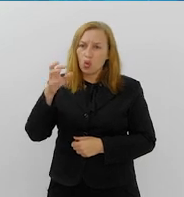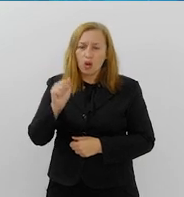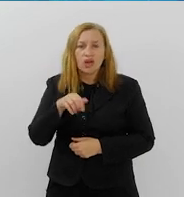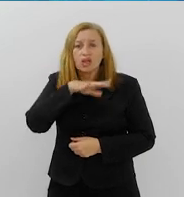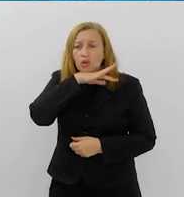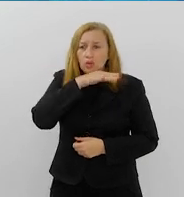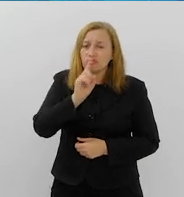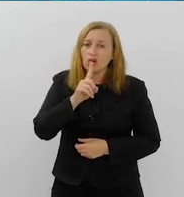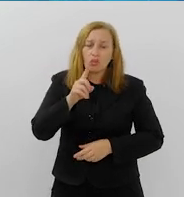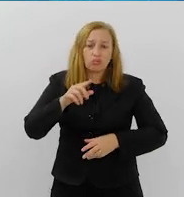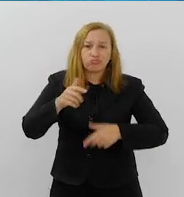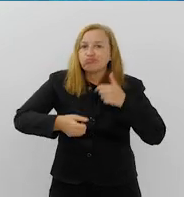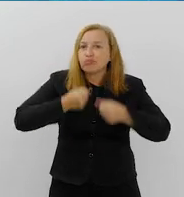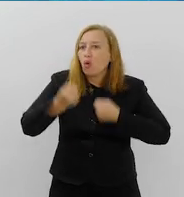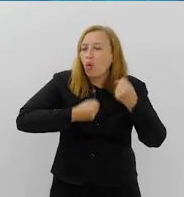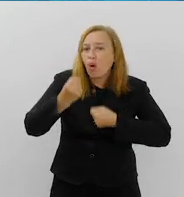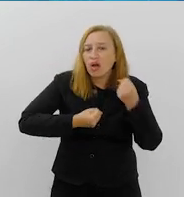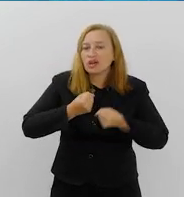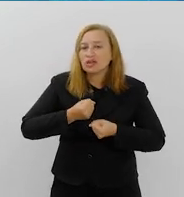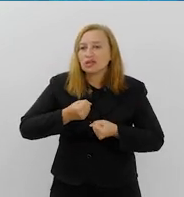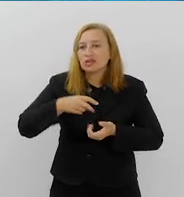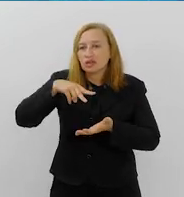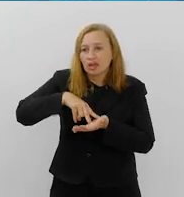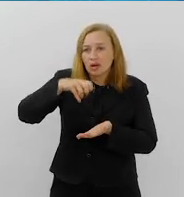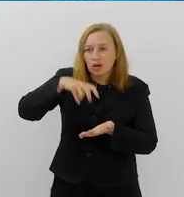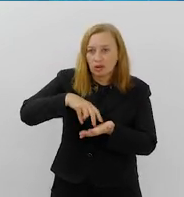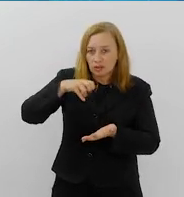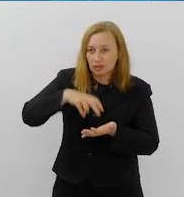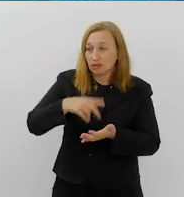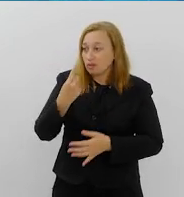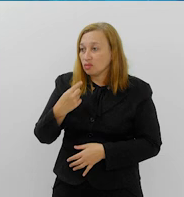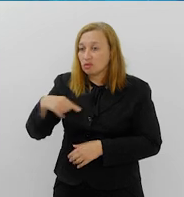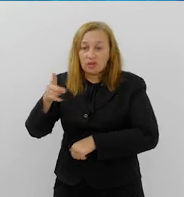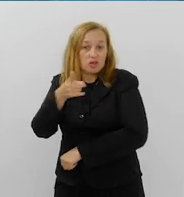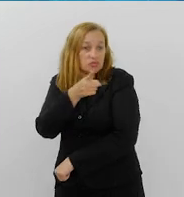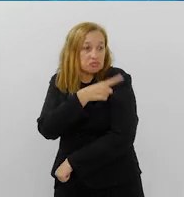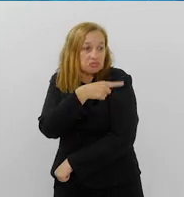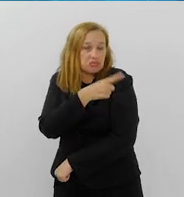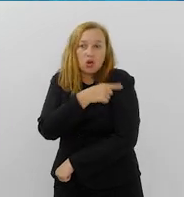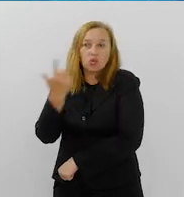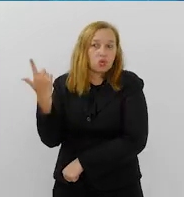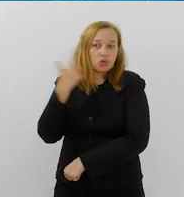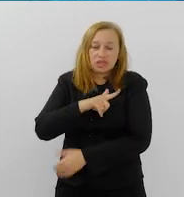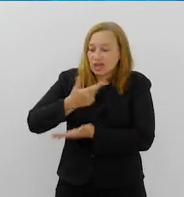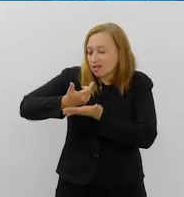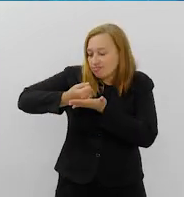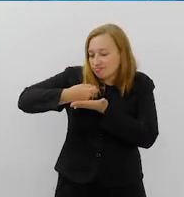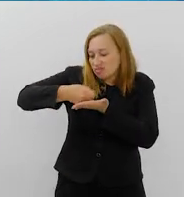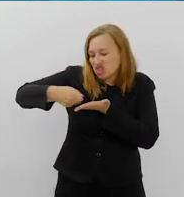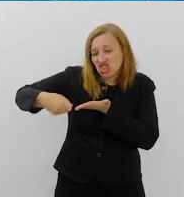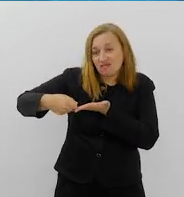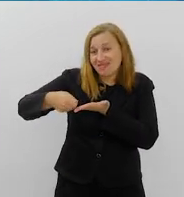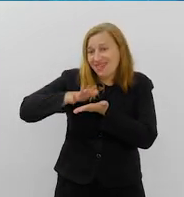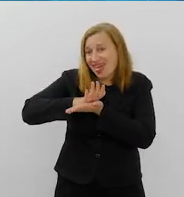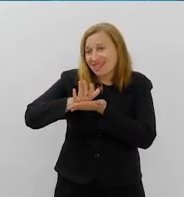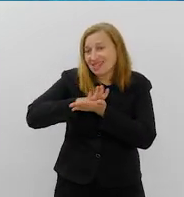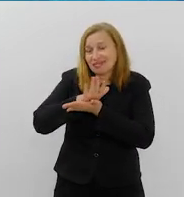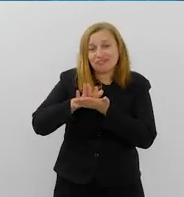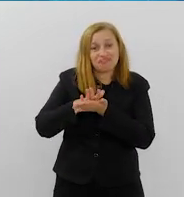não correm, não pulam, né? Aí na hora que vai para a alfabetização, não consegue segurar um lápis,